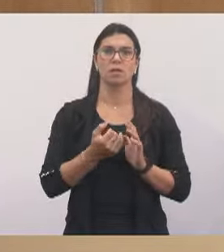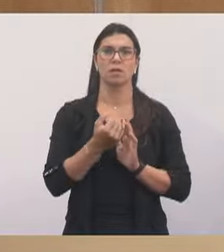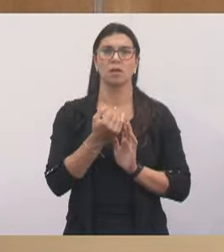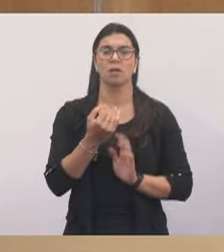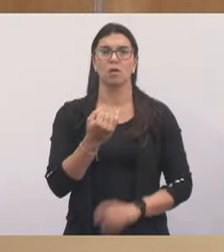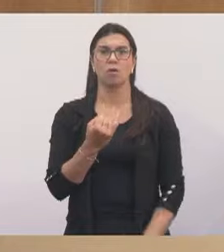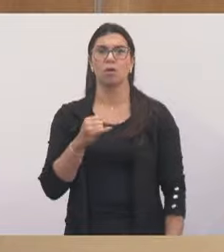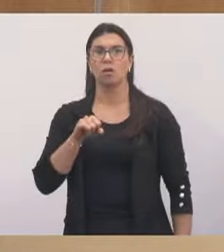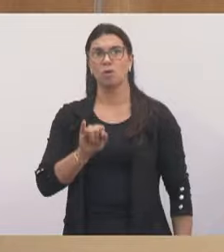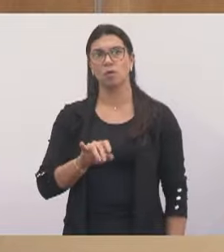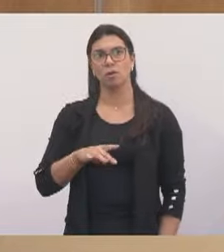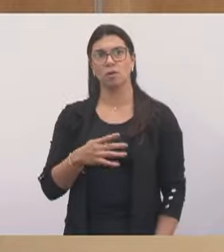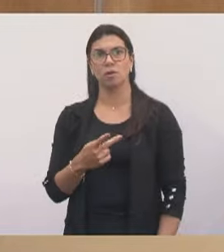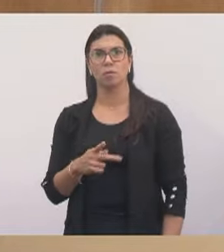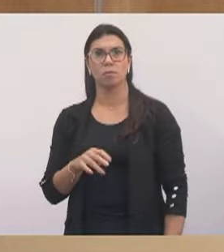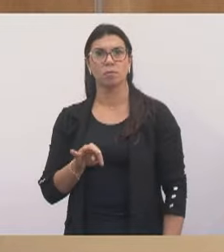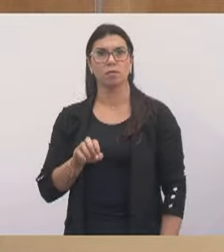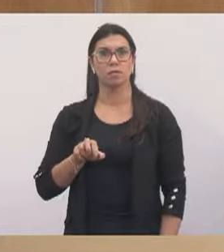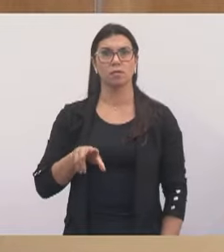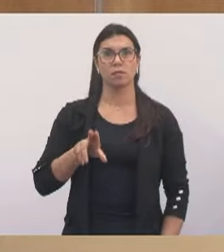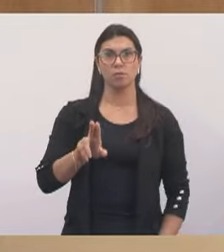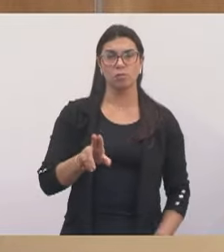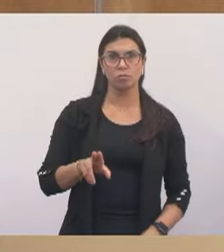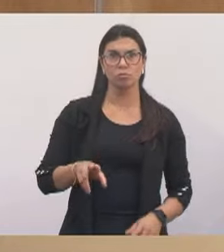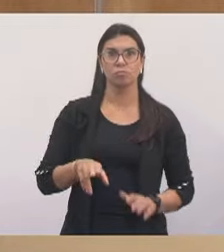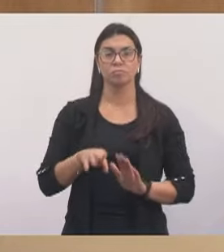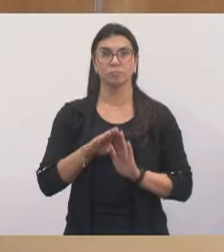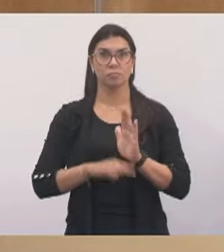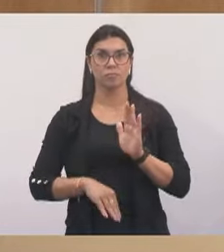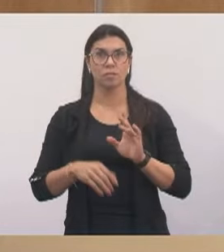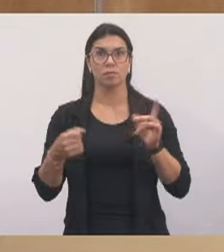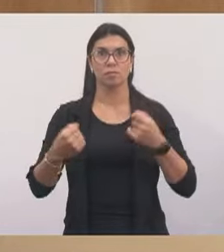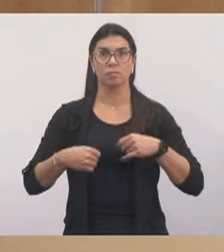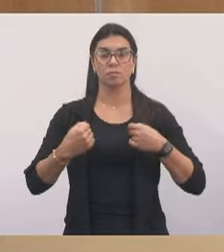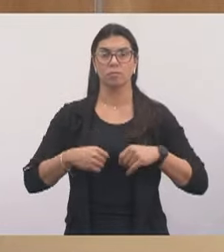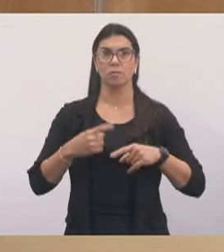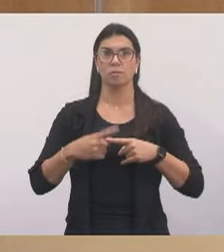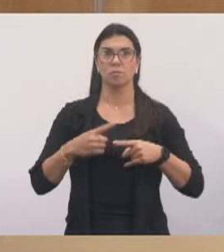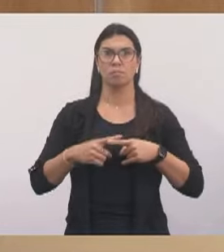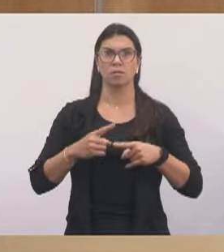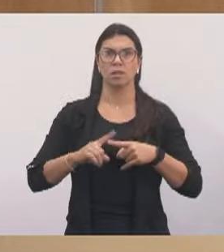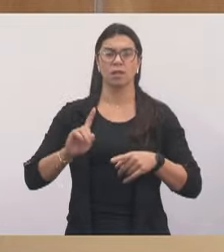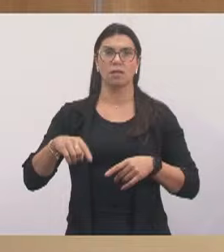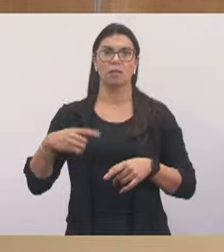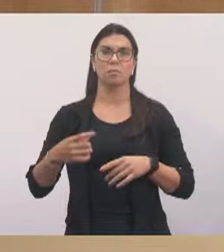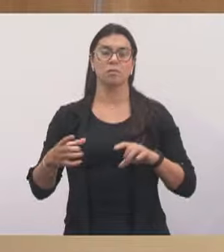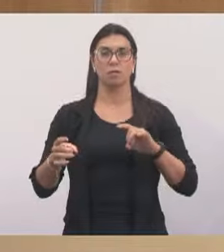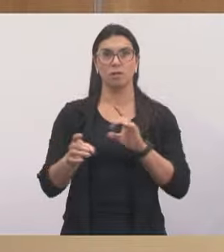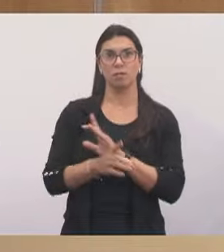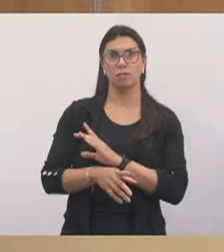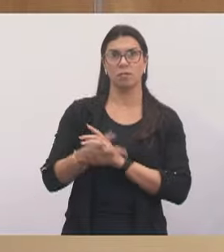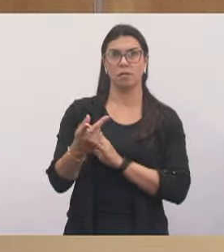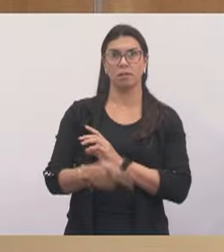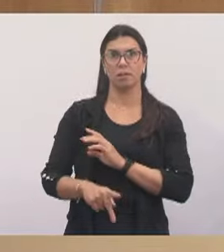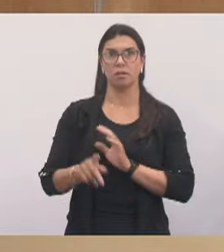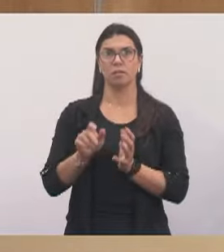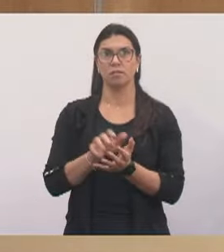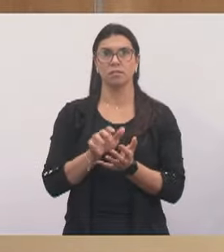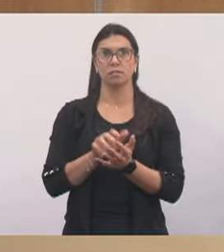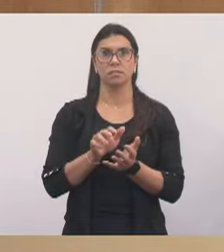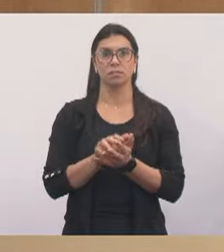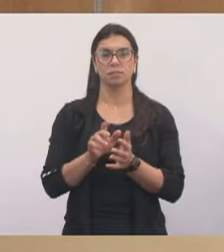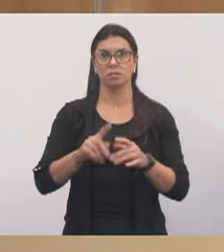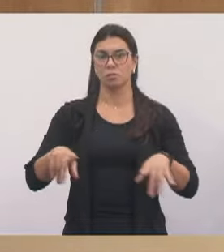centrais? Como que nós precisamos agir? Porque senão, daqui a pouco, Luiz Cláudio, vai acabar os campos da cidade. Isso é a grande